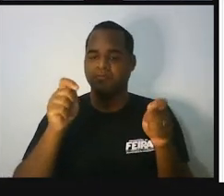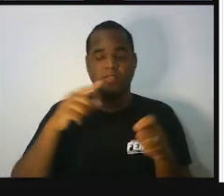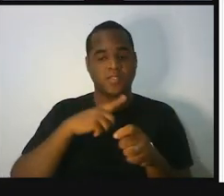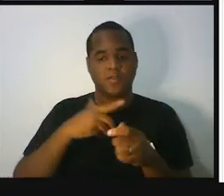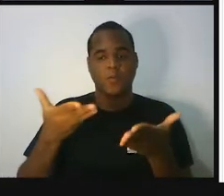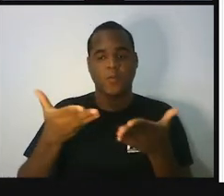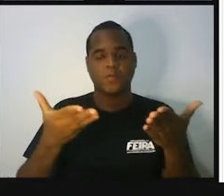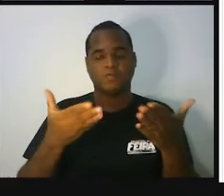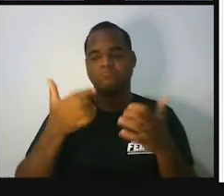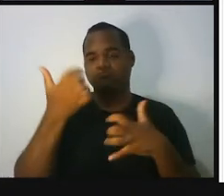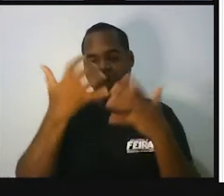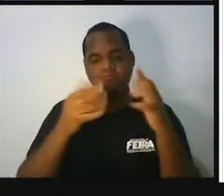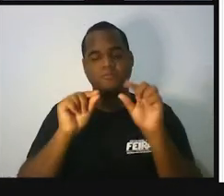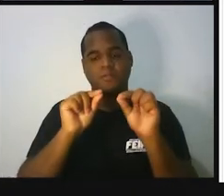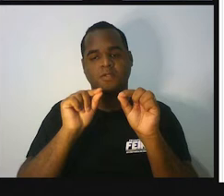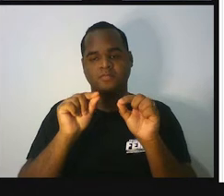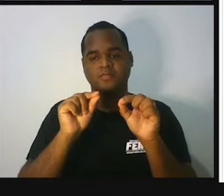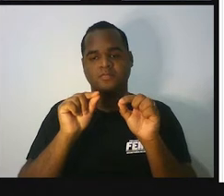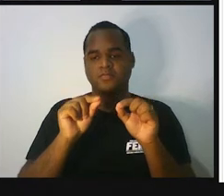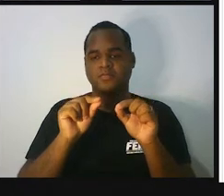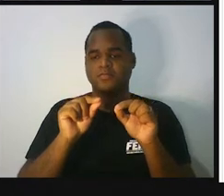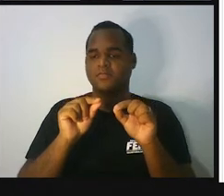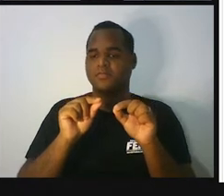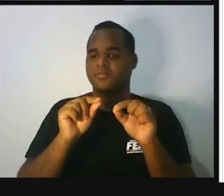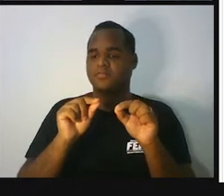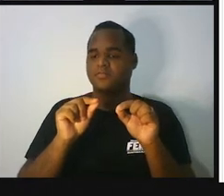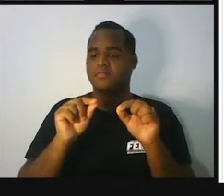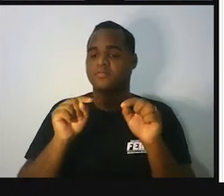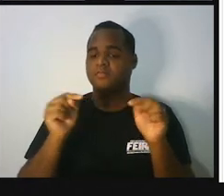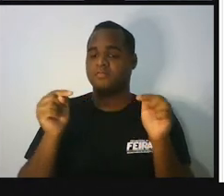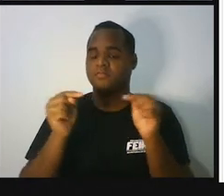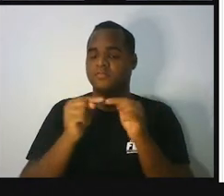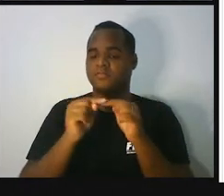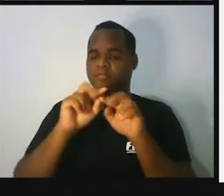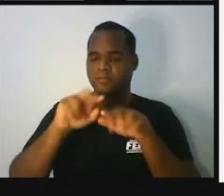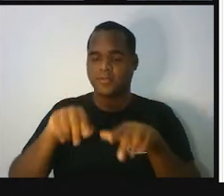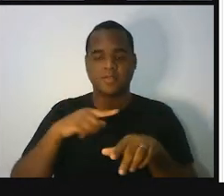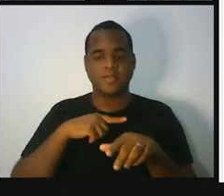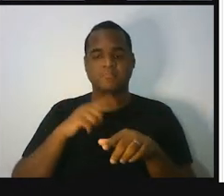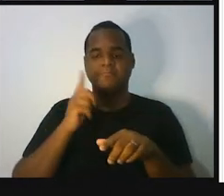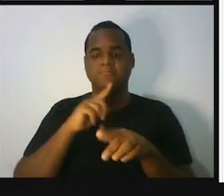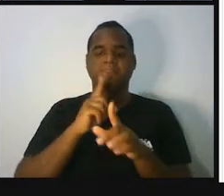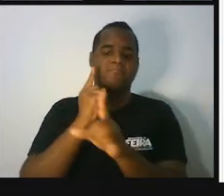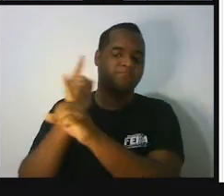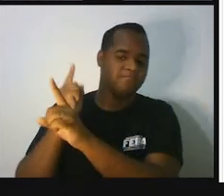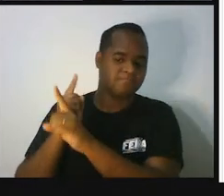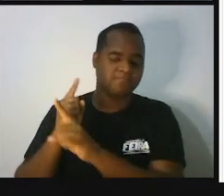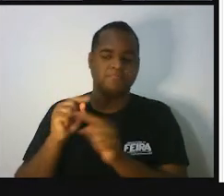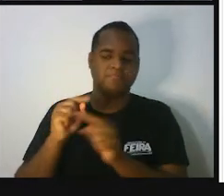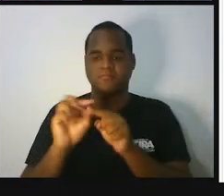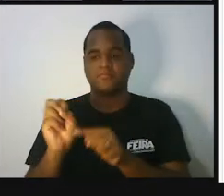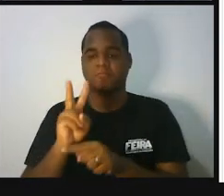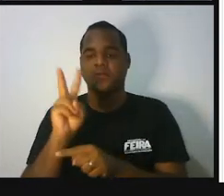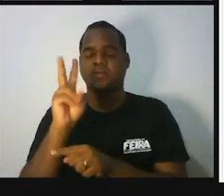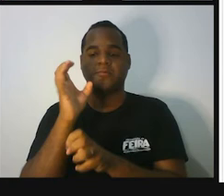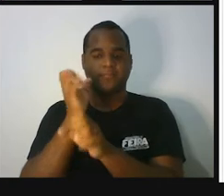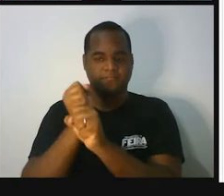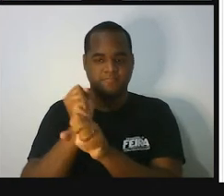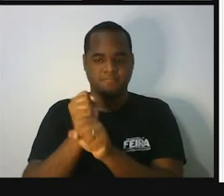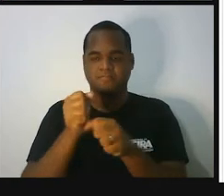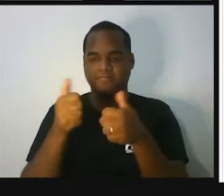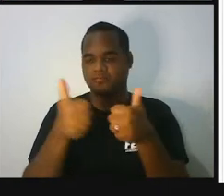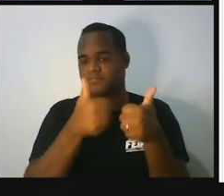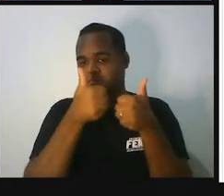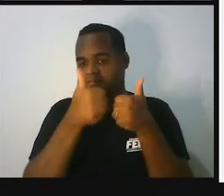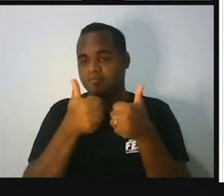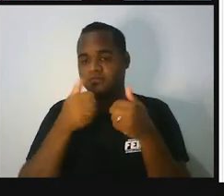de hoje é o seguinte. Existe uma forma de a gente achar o valor de um ângulo interno